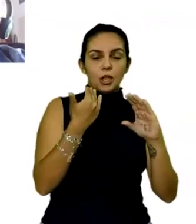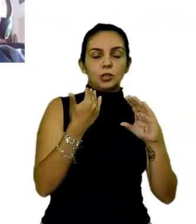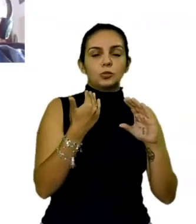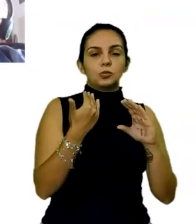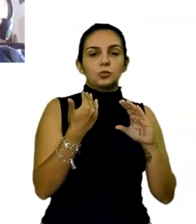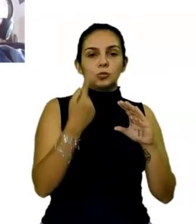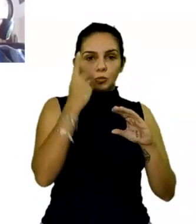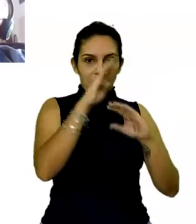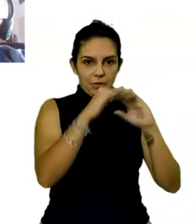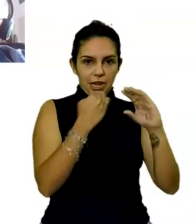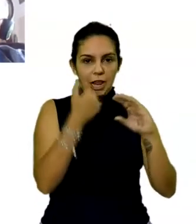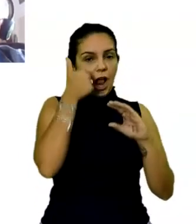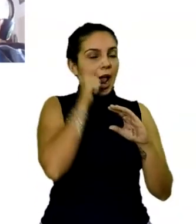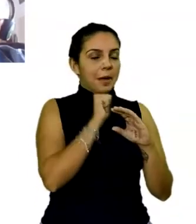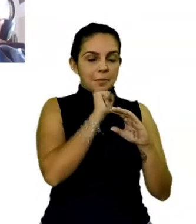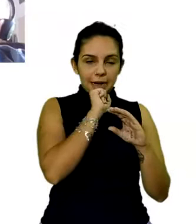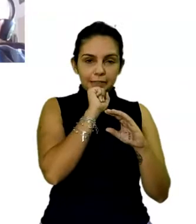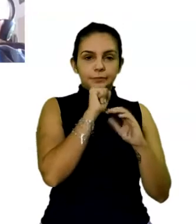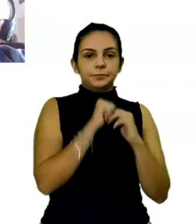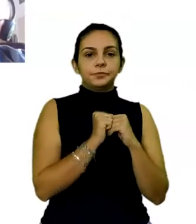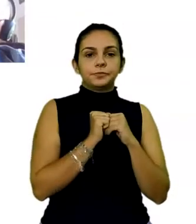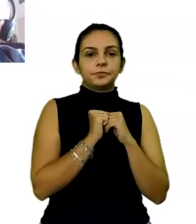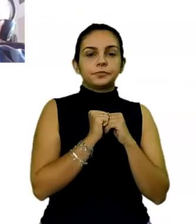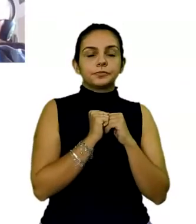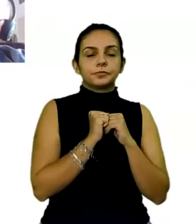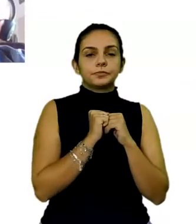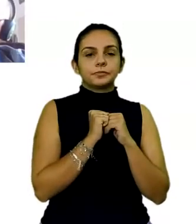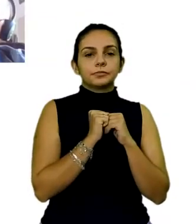de uma mãe